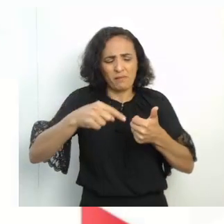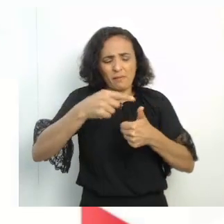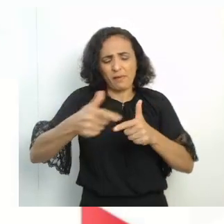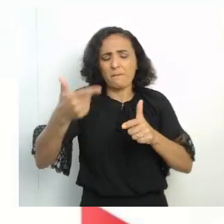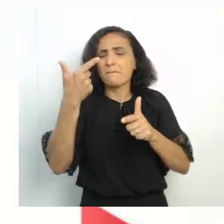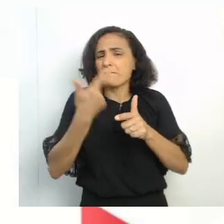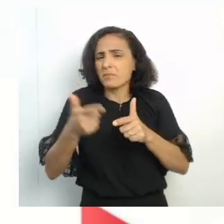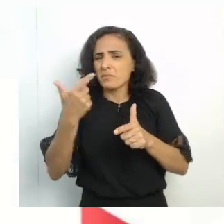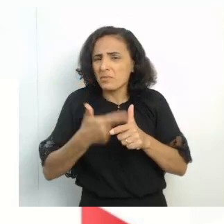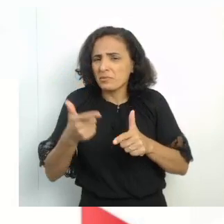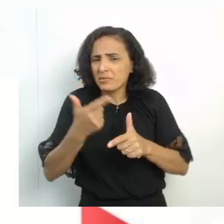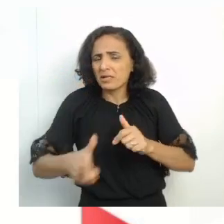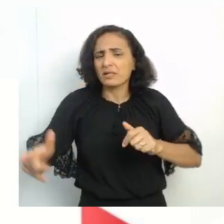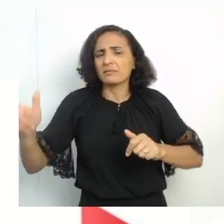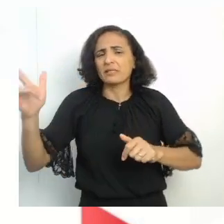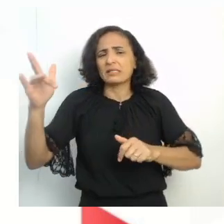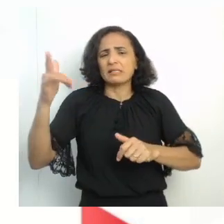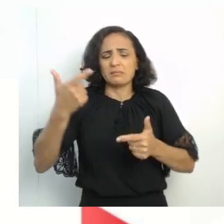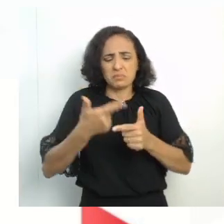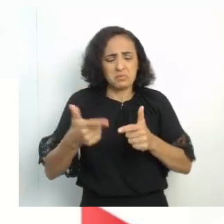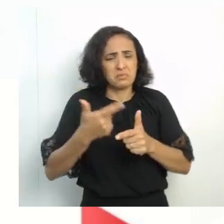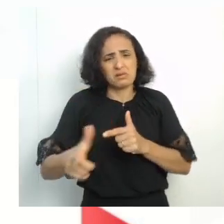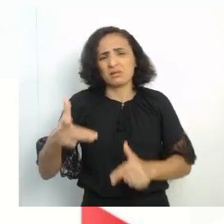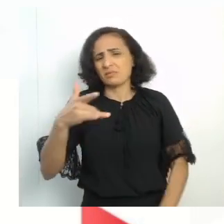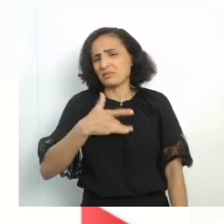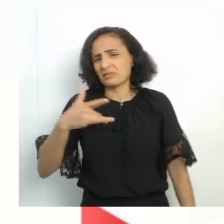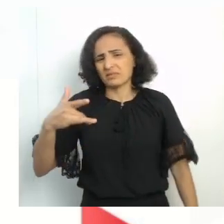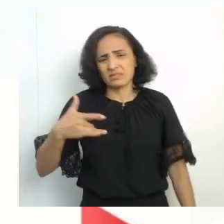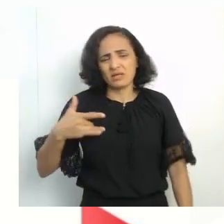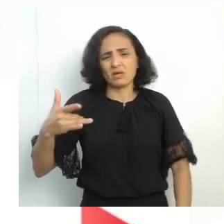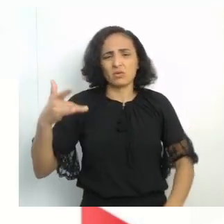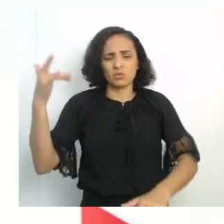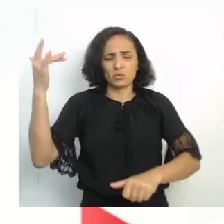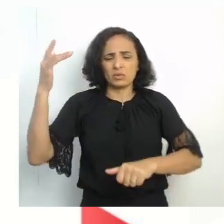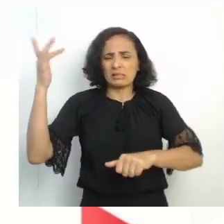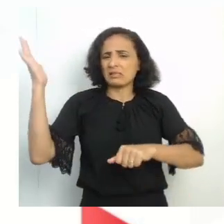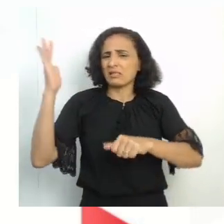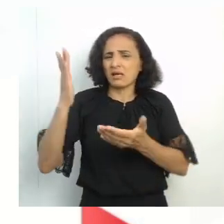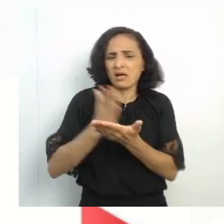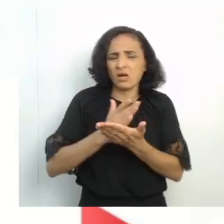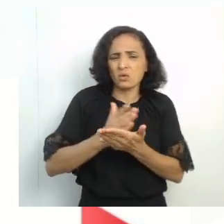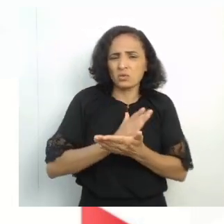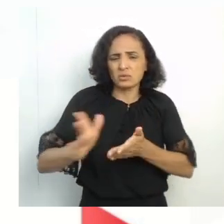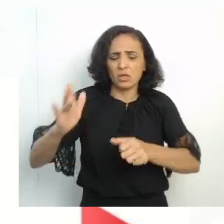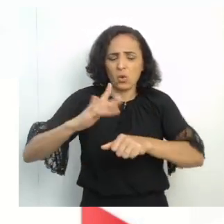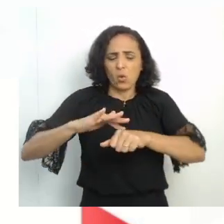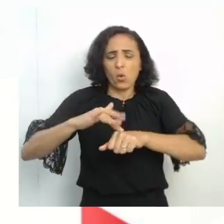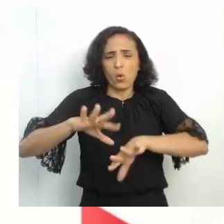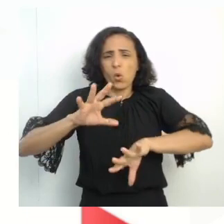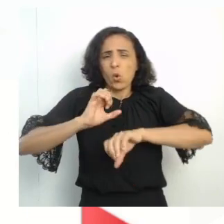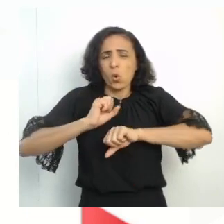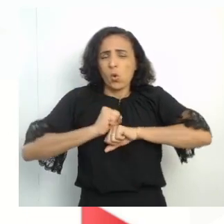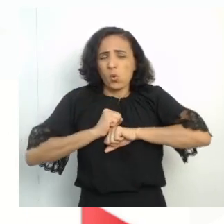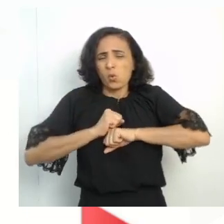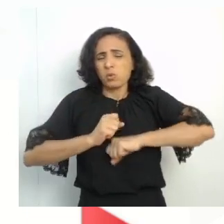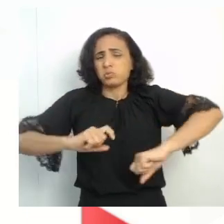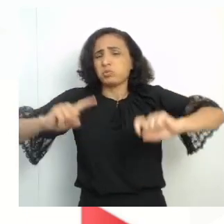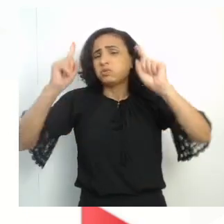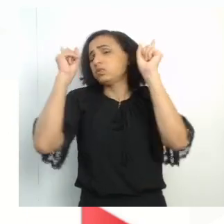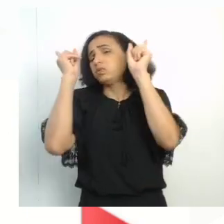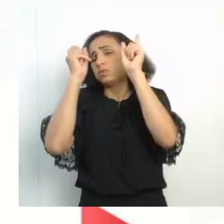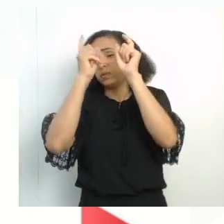comorbidades, essas comorbidades com transtornos psiquiátricos graves, que vai levar ali risco tanto